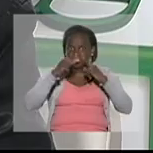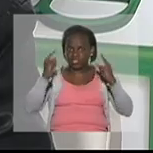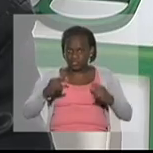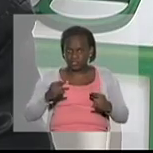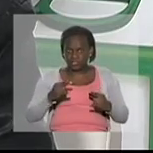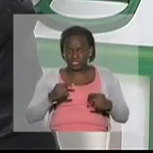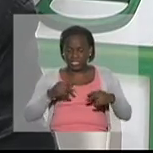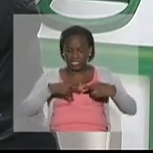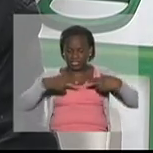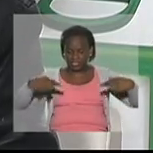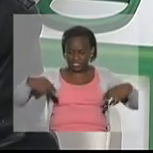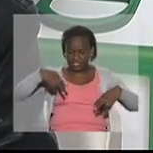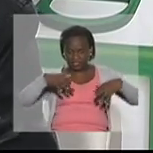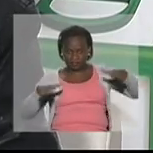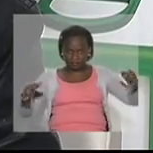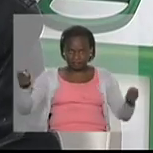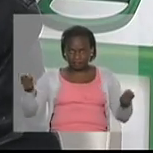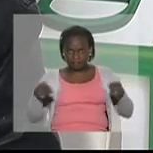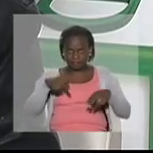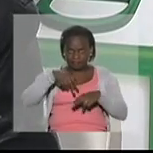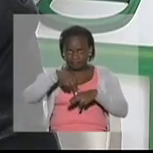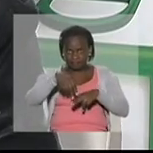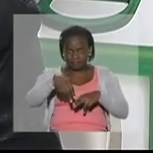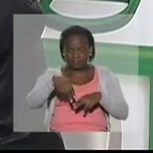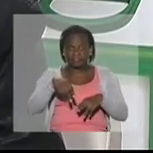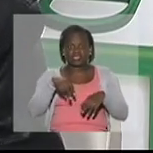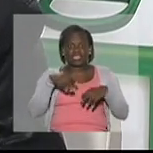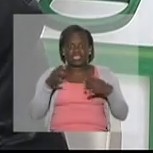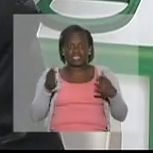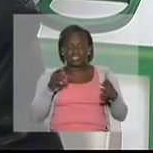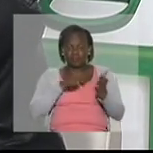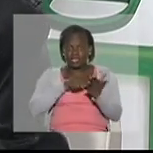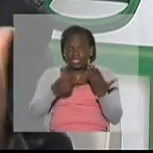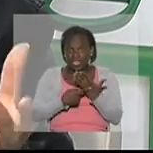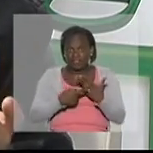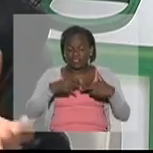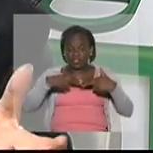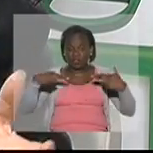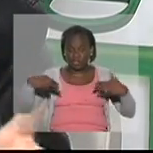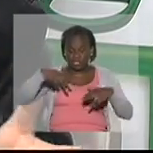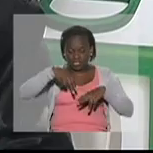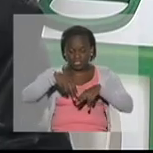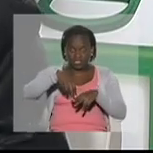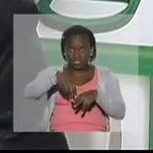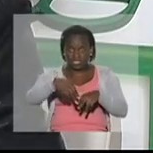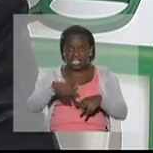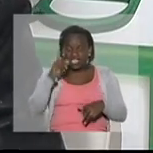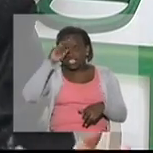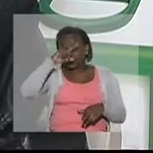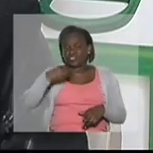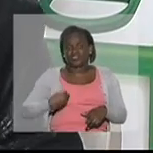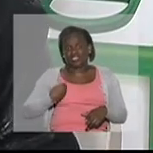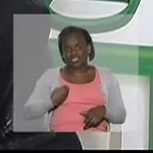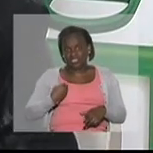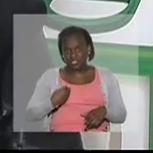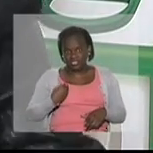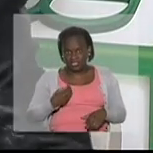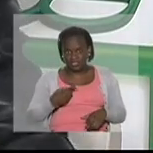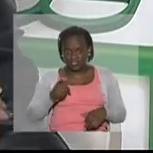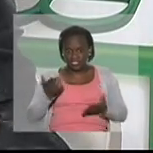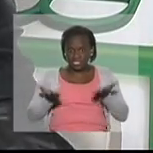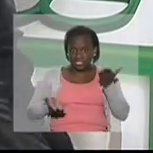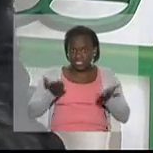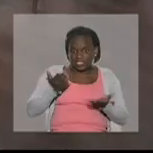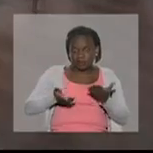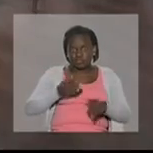no circo. Ela andava na corda bamba. Né? Olha. E essa metáfora da corda bamba como sendo a dificuldade do viver. Né?